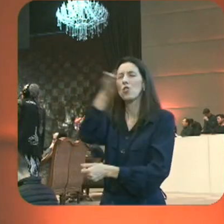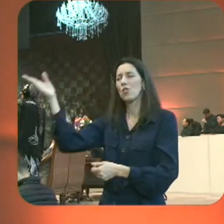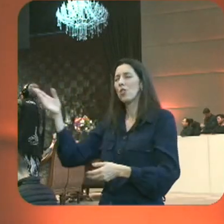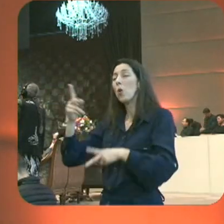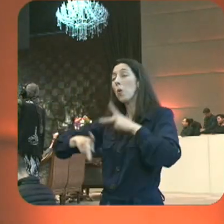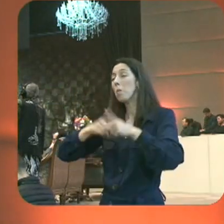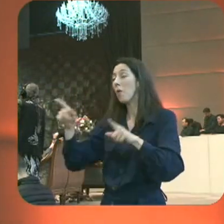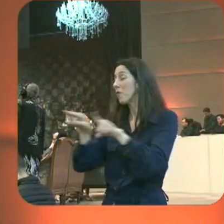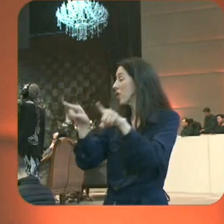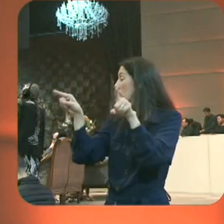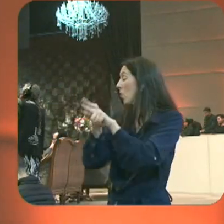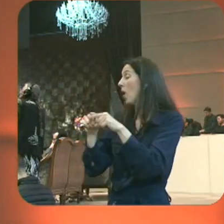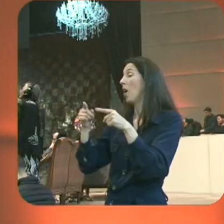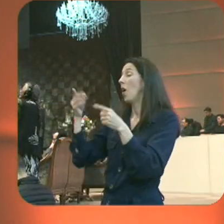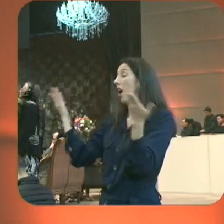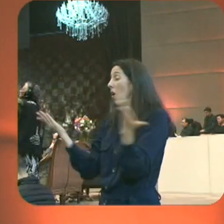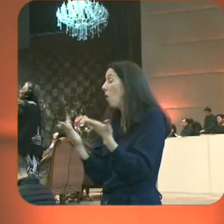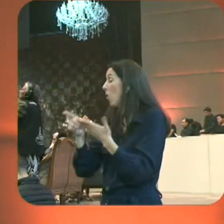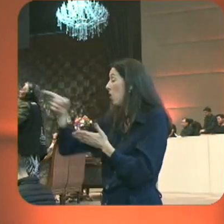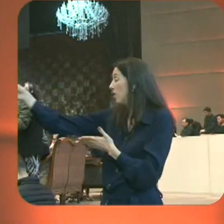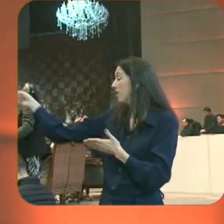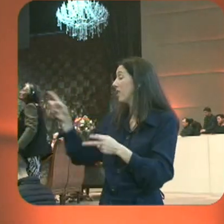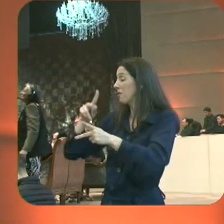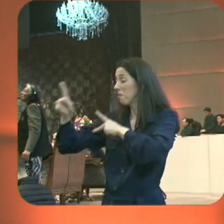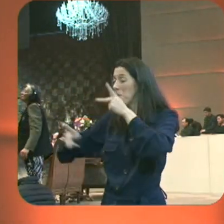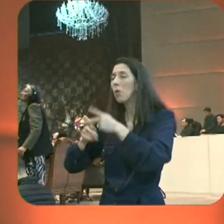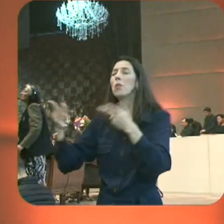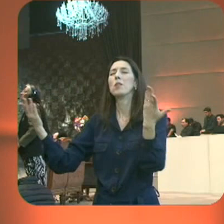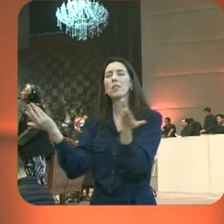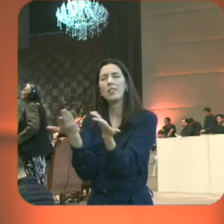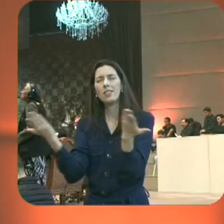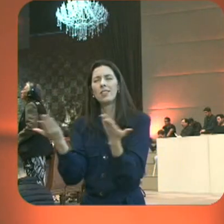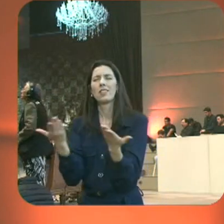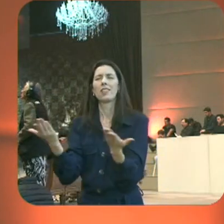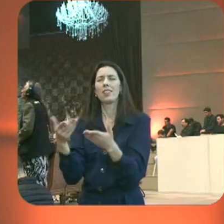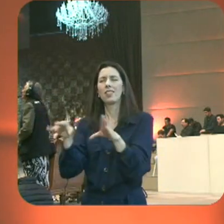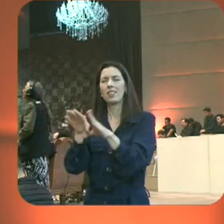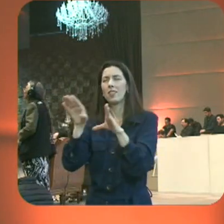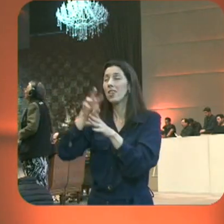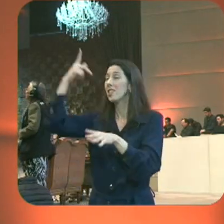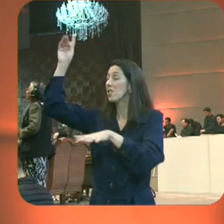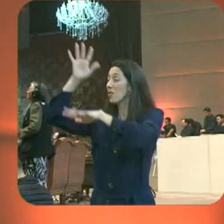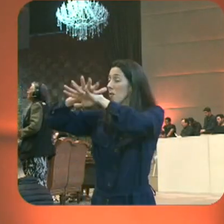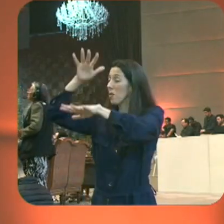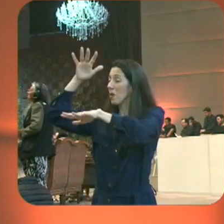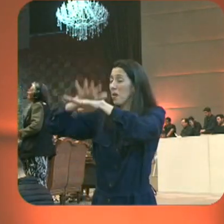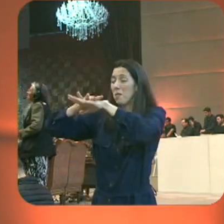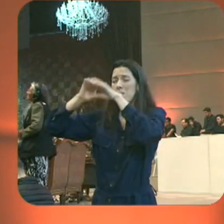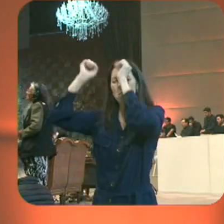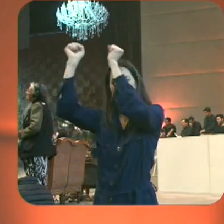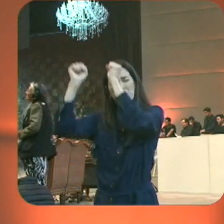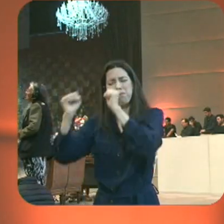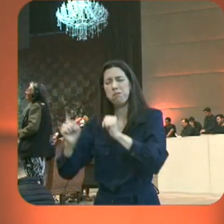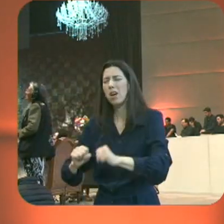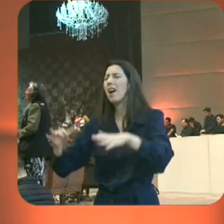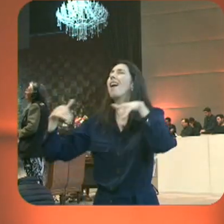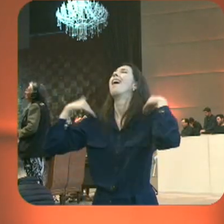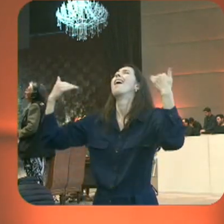aqui. Que a boa mão do Senhor se revele poderosamente, e que com